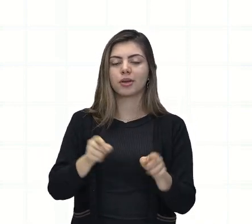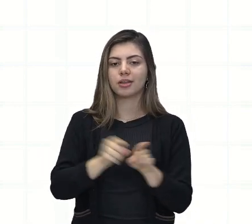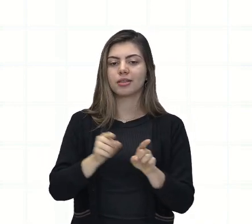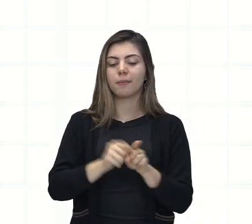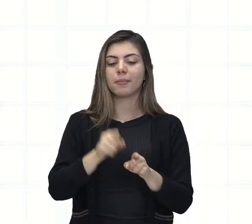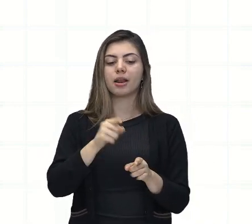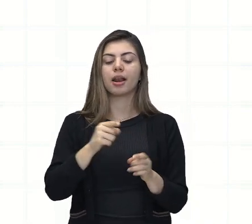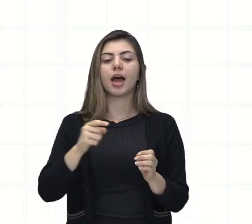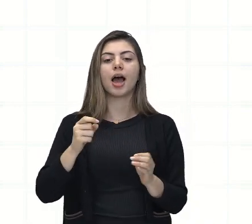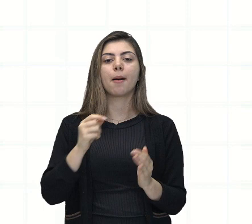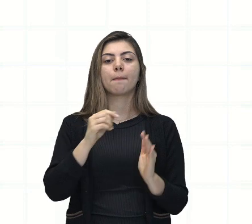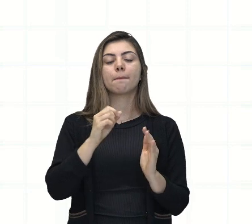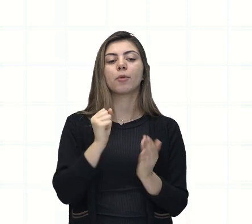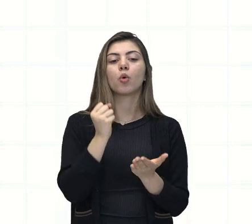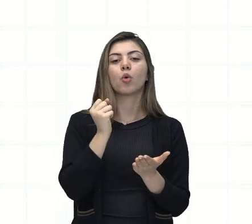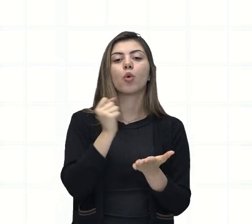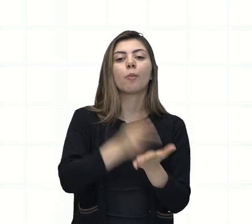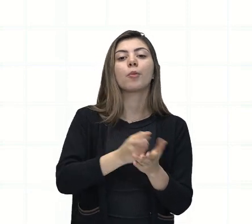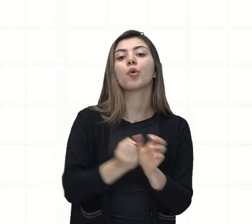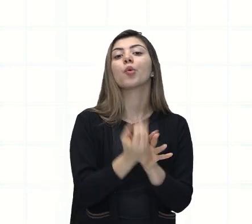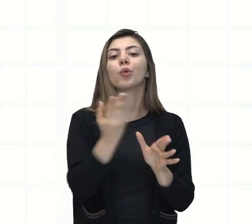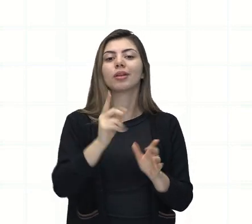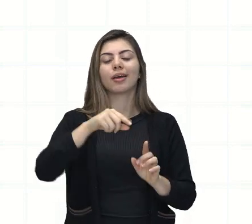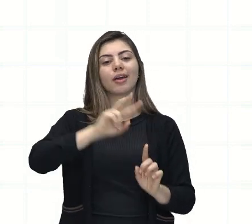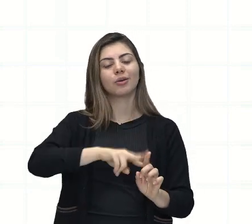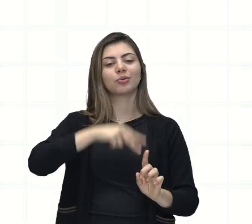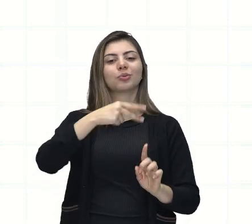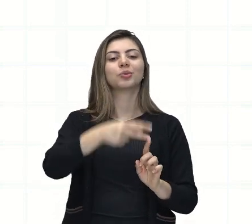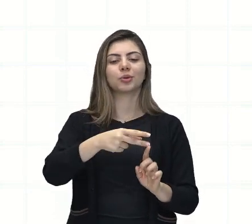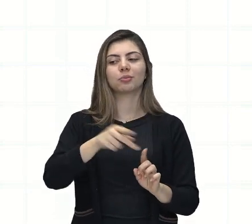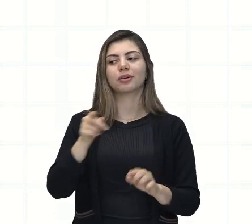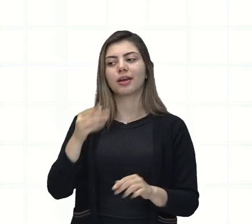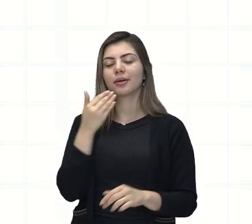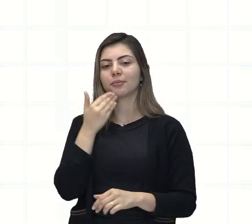ele comprou foi o dobro da quantidade